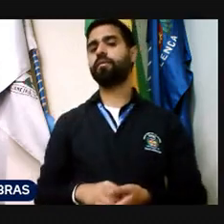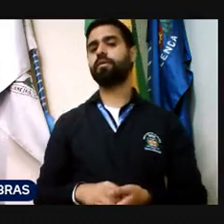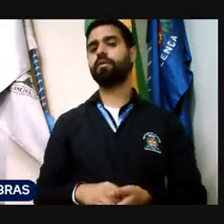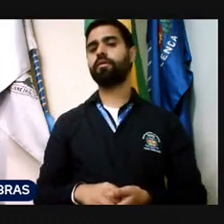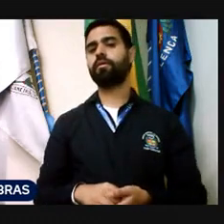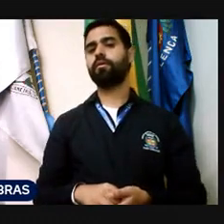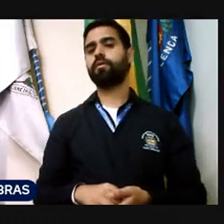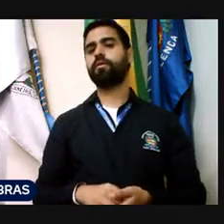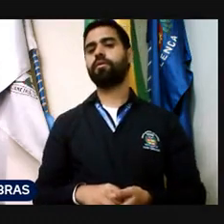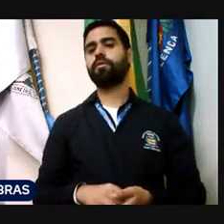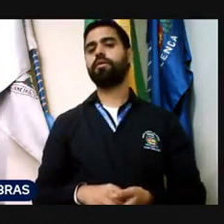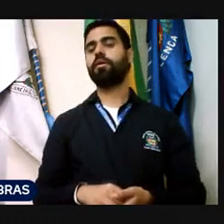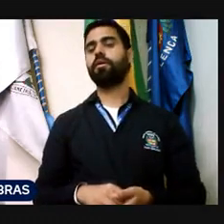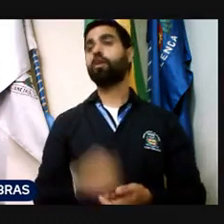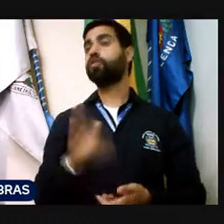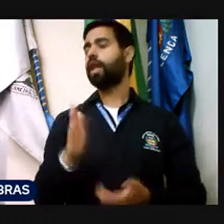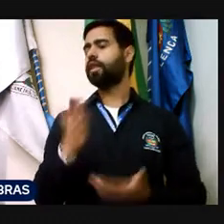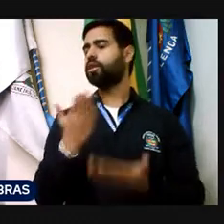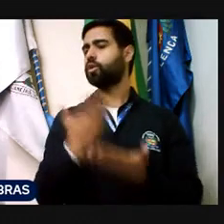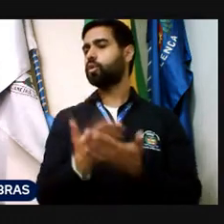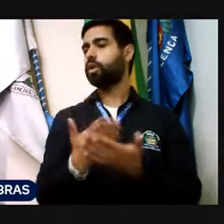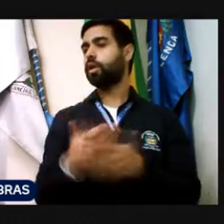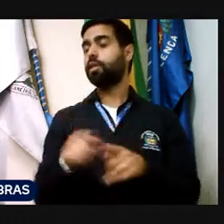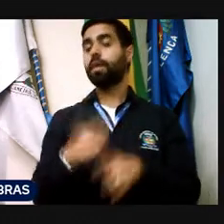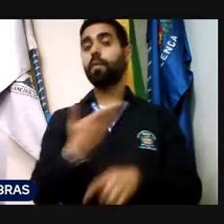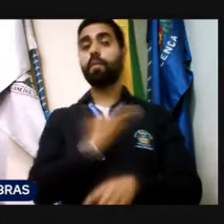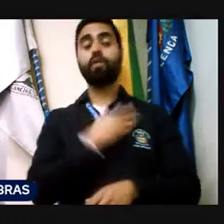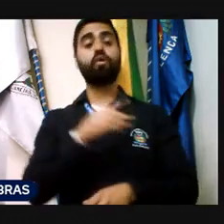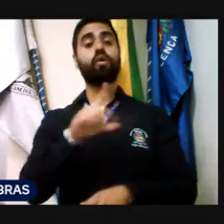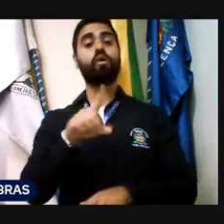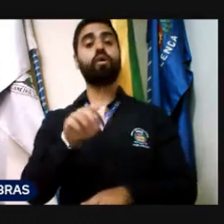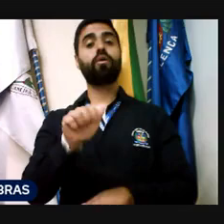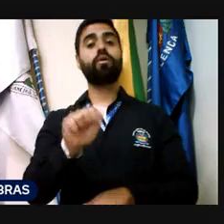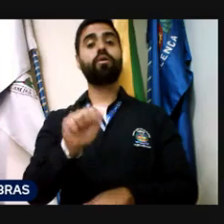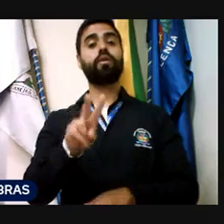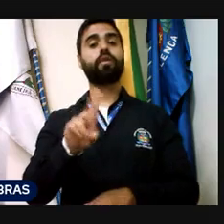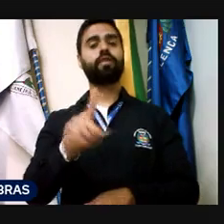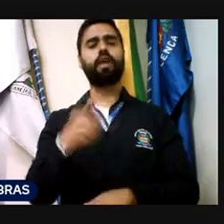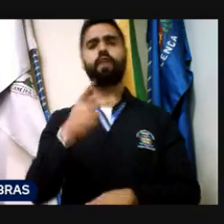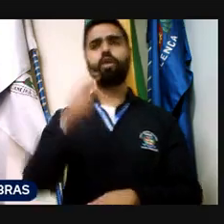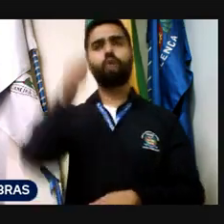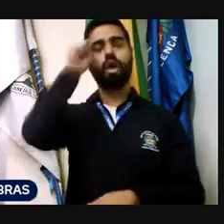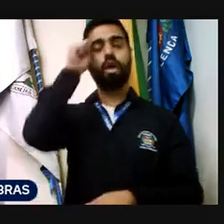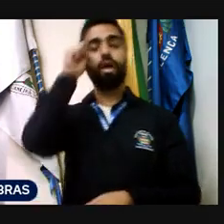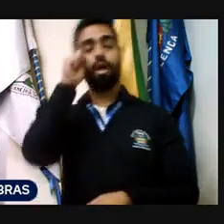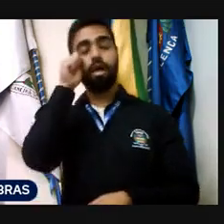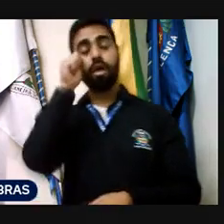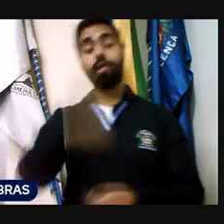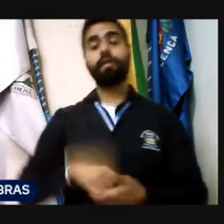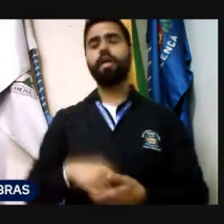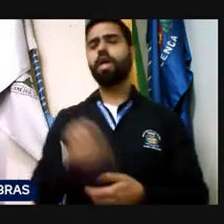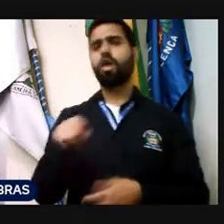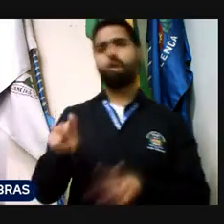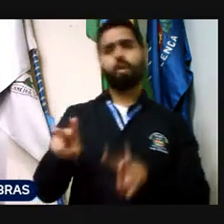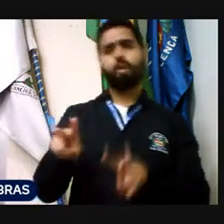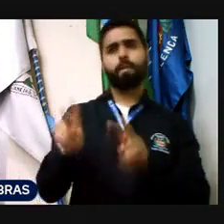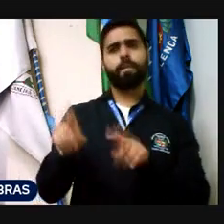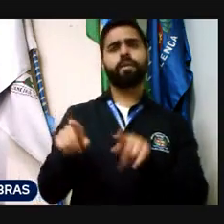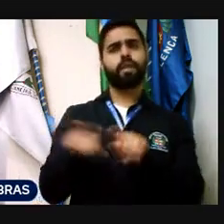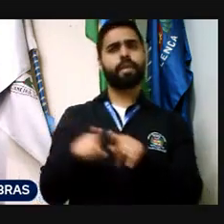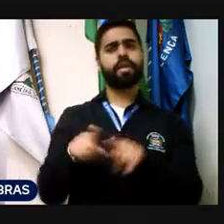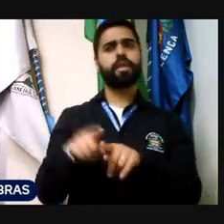tenho estudado, é sobre como o nosso amigo vereador David falou sobre o autismo. Eu tenho visto o aumento,